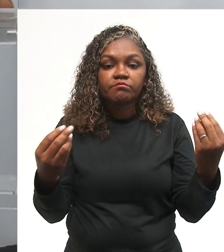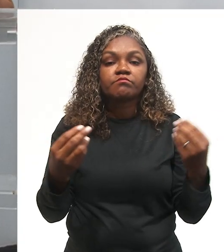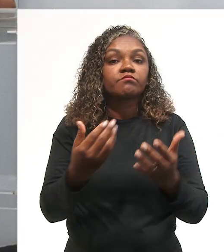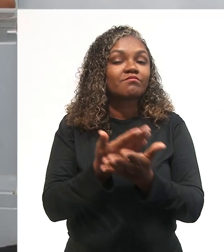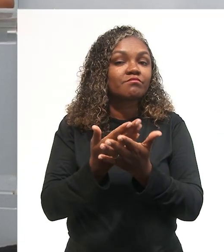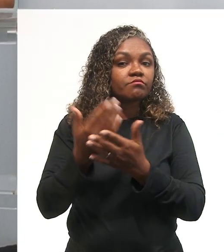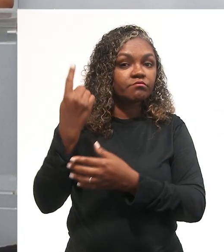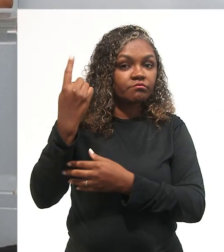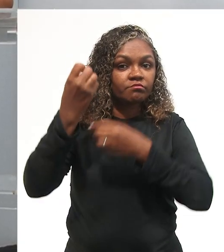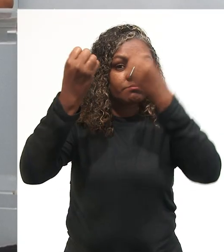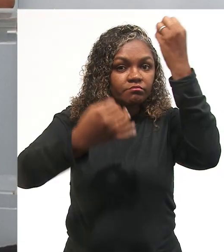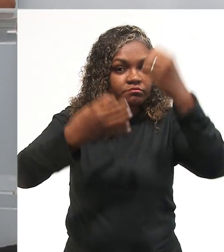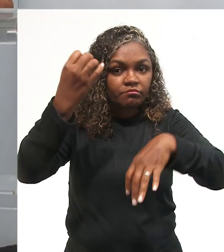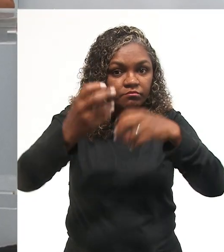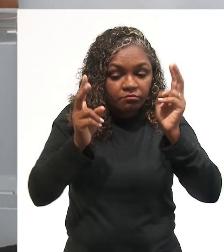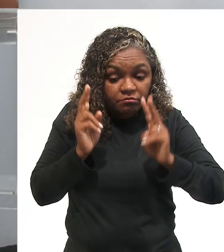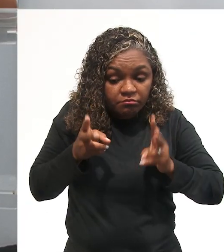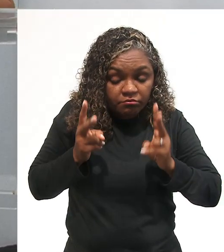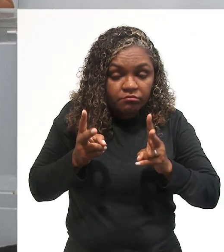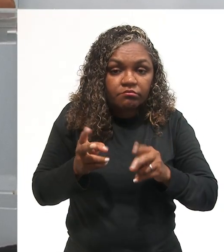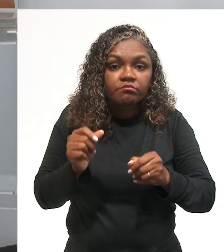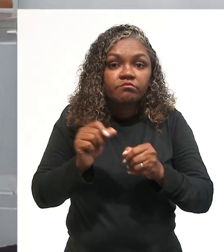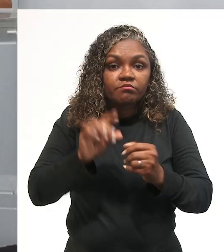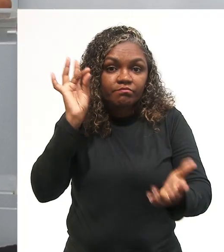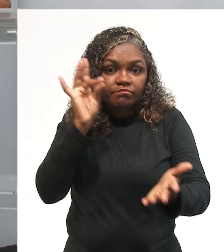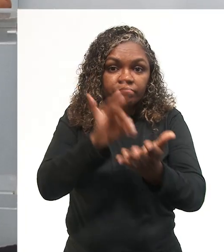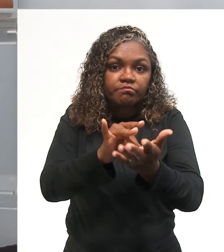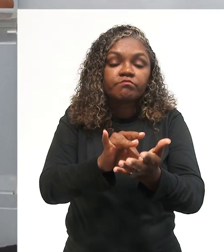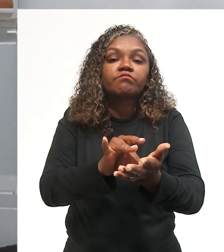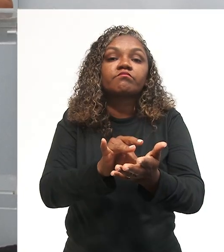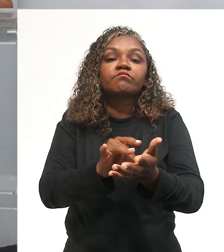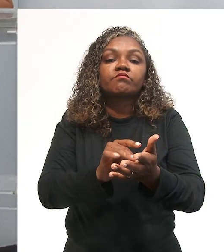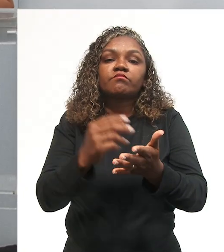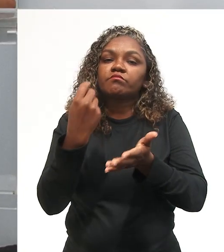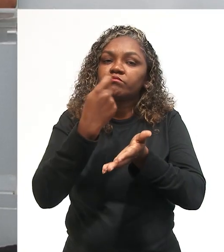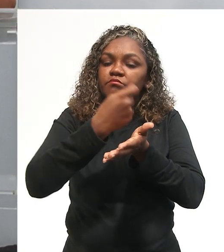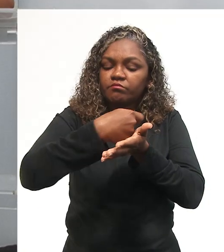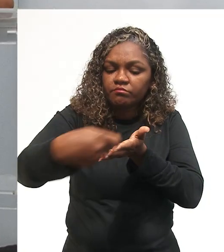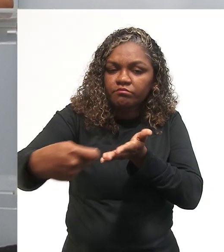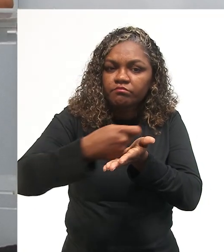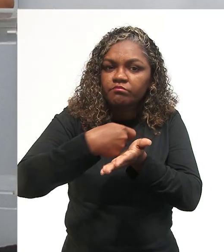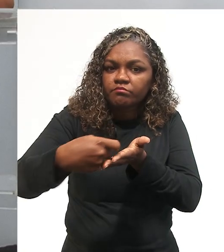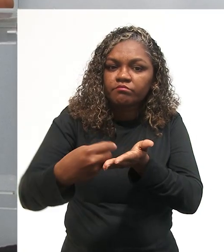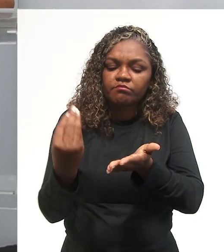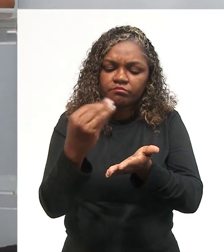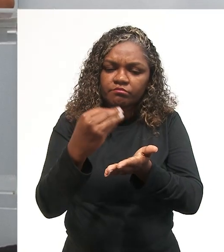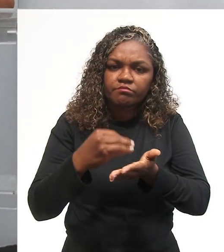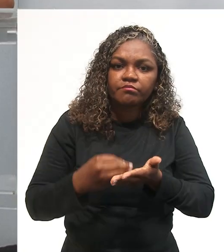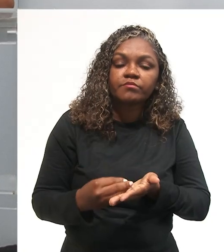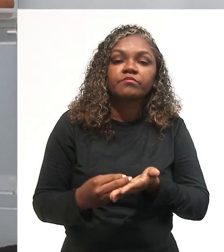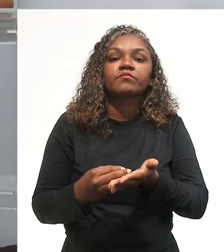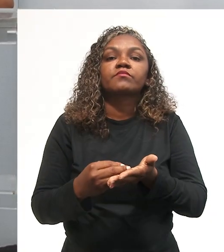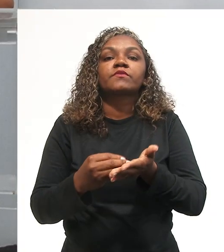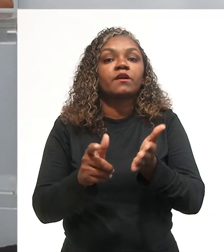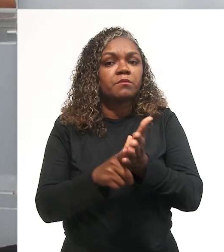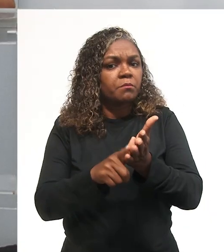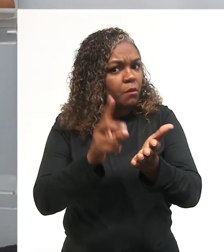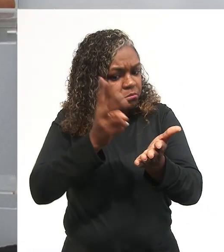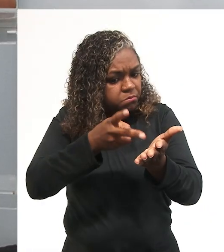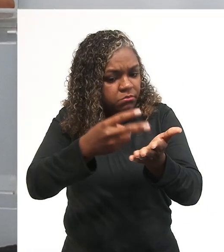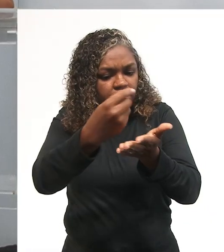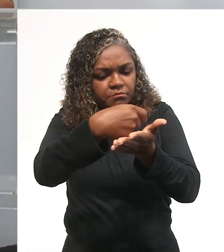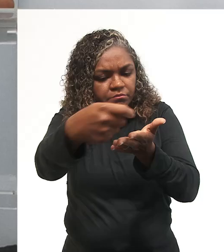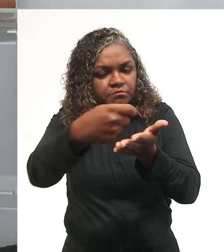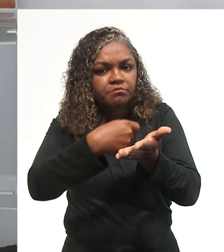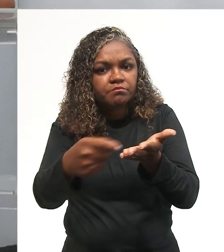aula 1 na disciplina, né? É você, de fato, materializar, escrever, colocar de forma no papel, né, como se